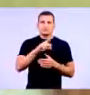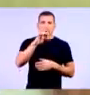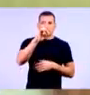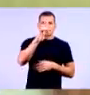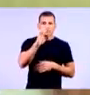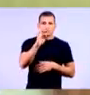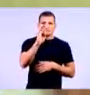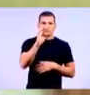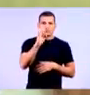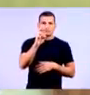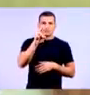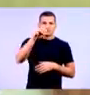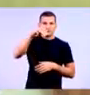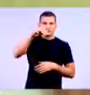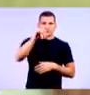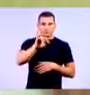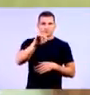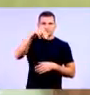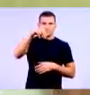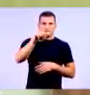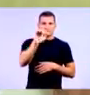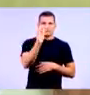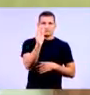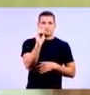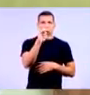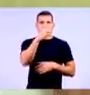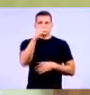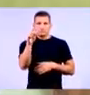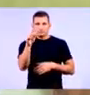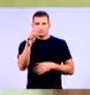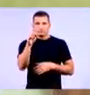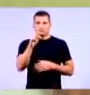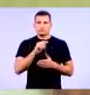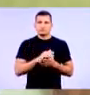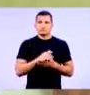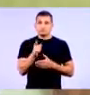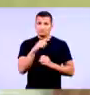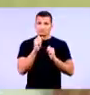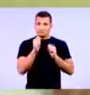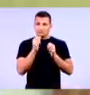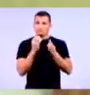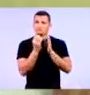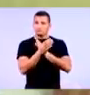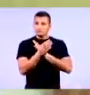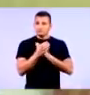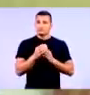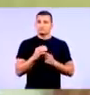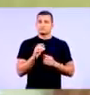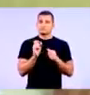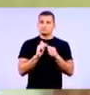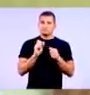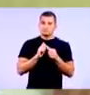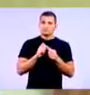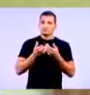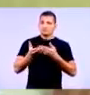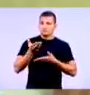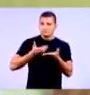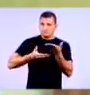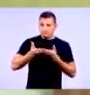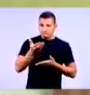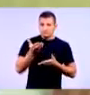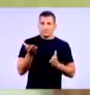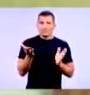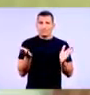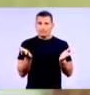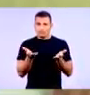determinação. Né? Então, aí vocês podem estar encaminhando para a gente, tá? Para que a gente faça a interação ao vivo